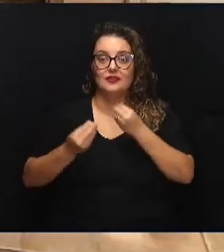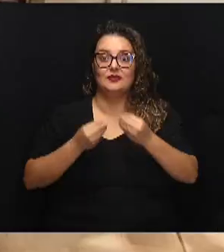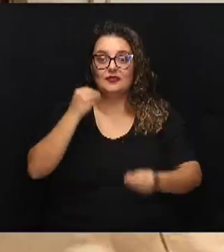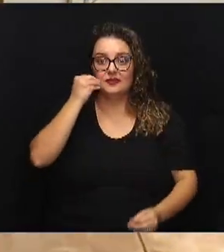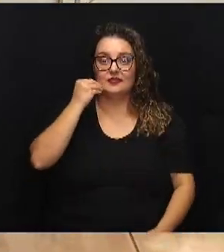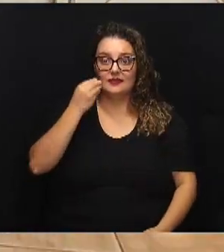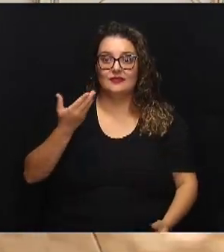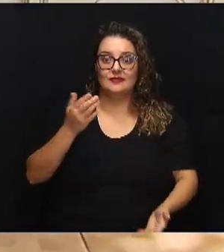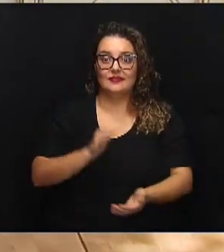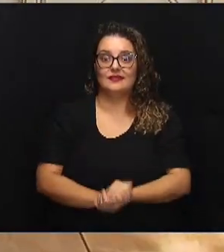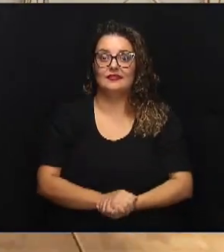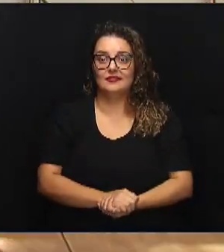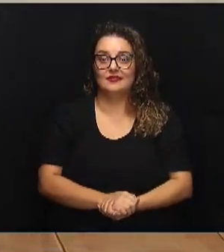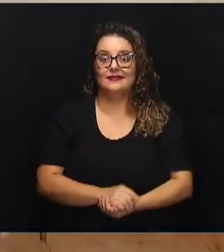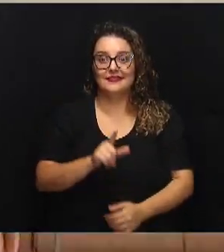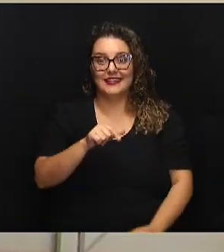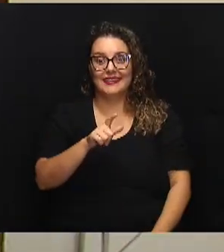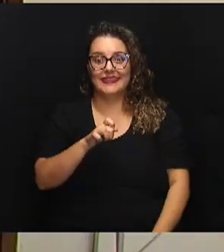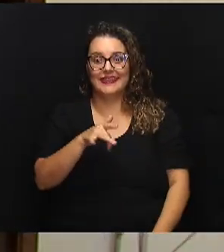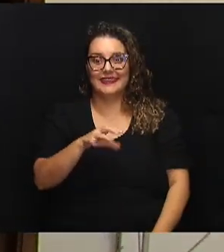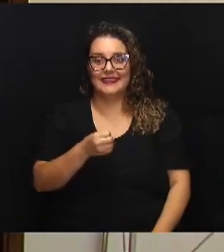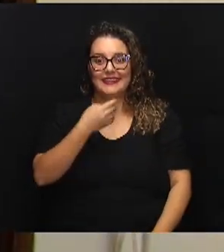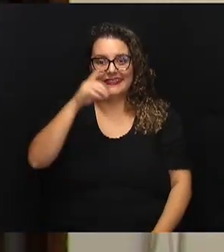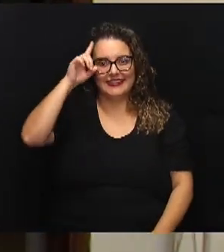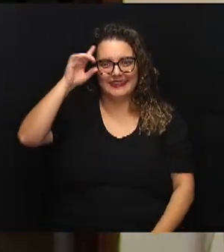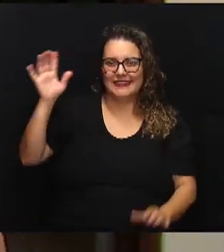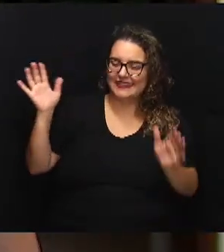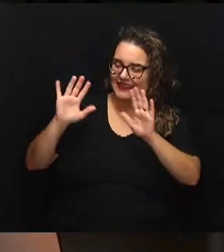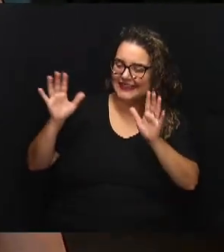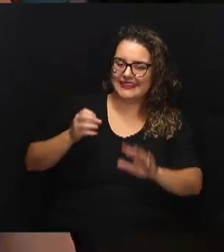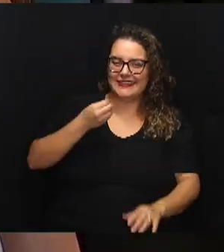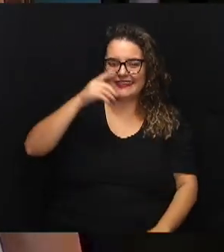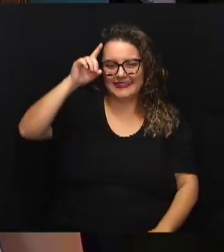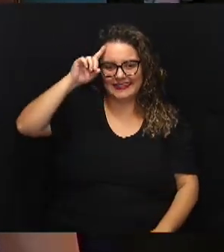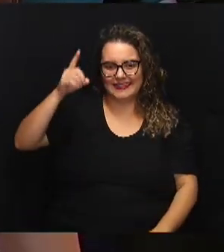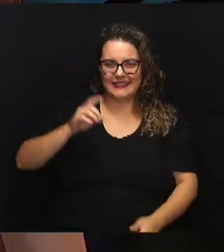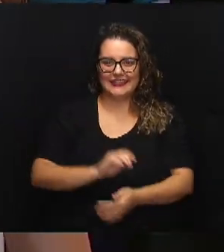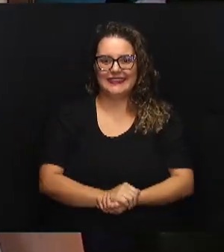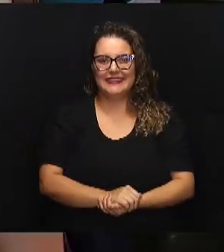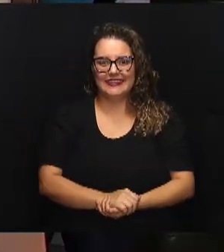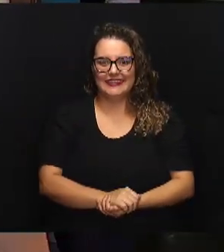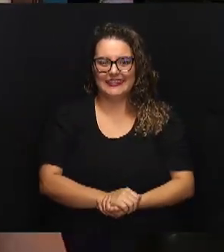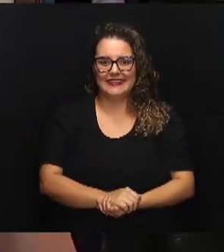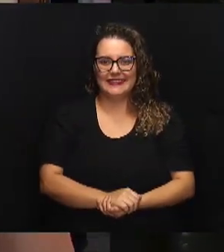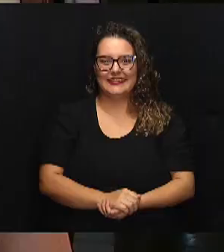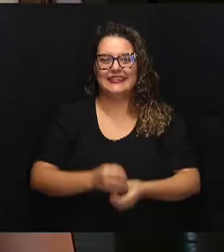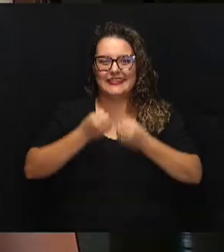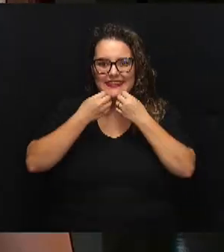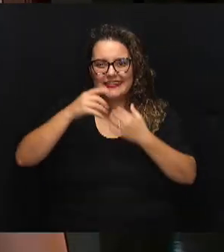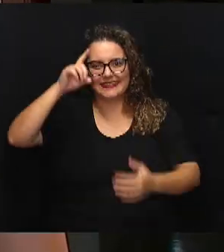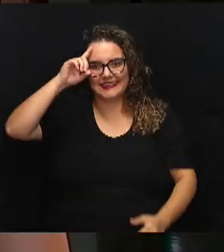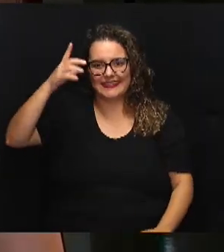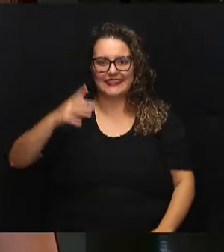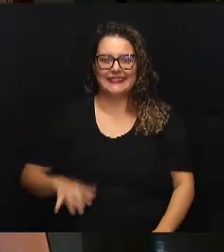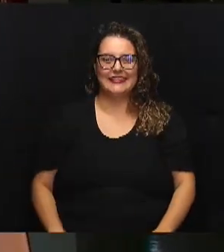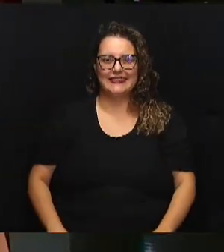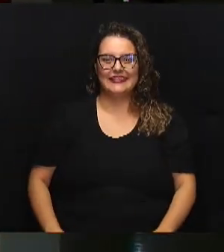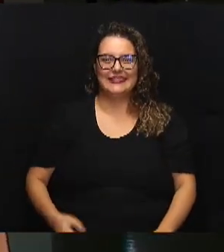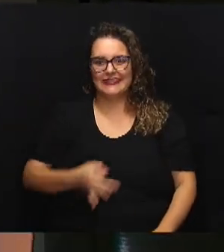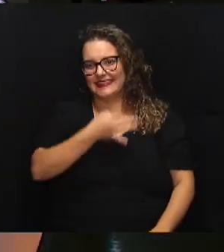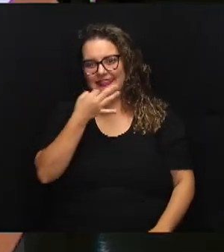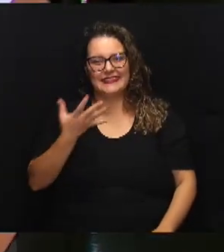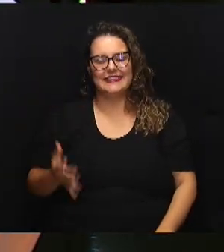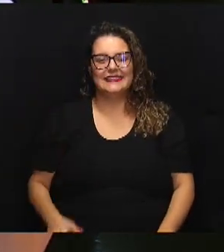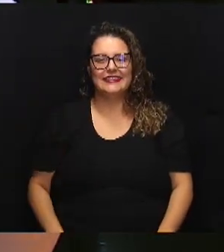aqui. Né, Leandro? Bom dia. Tudo bem? Tudo jóia? Tudo bem, graças a Deus. Com vocês? Conta